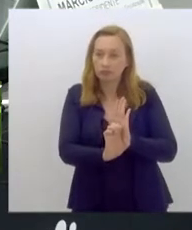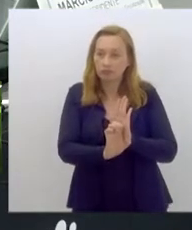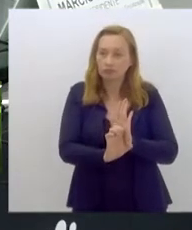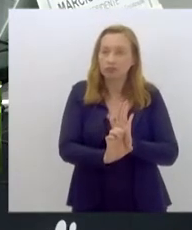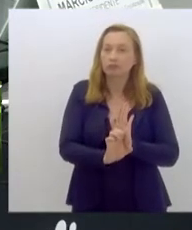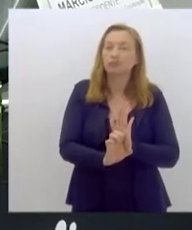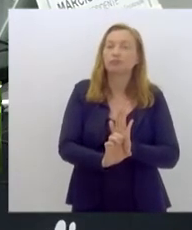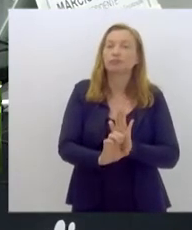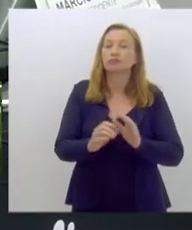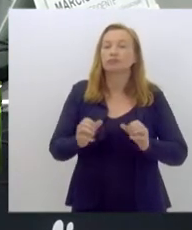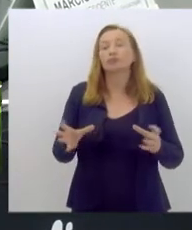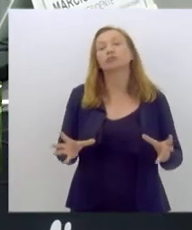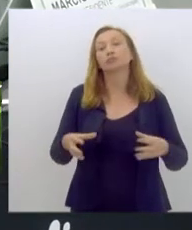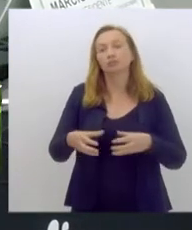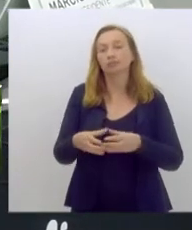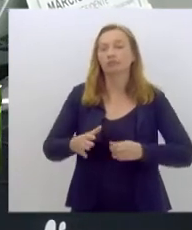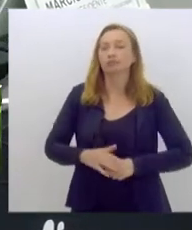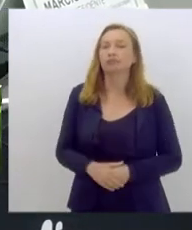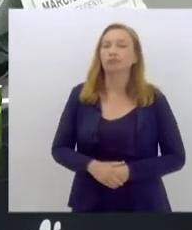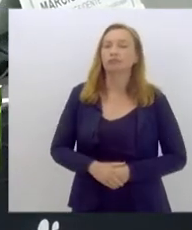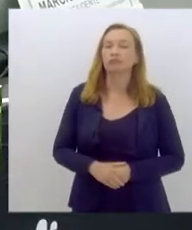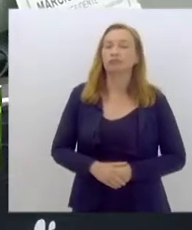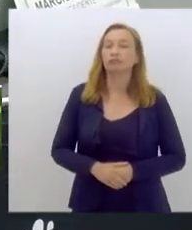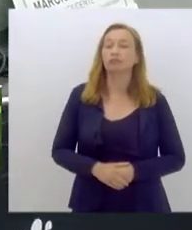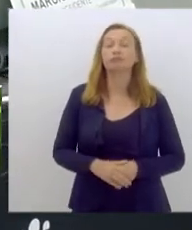por essa comissão.